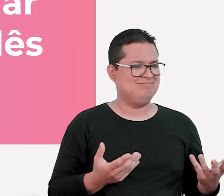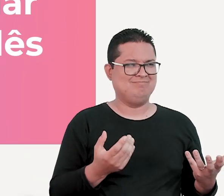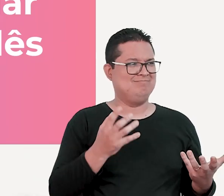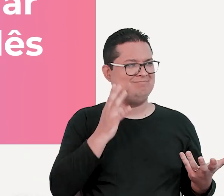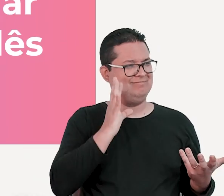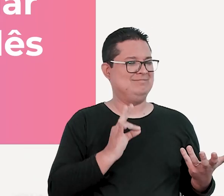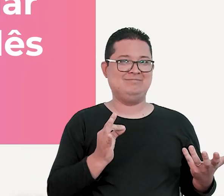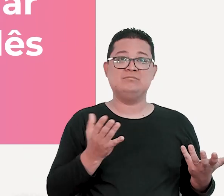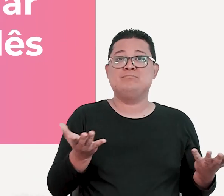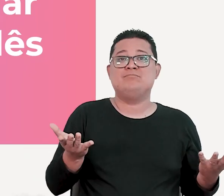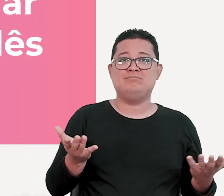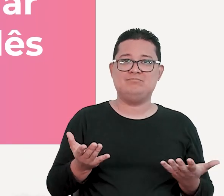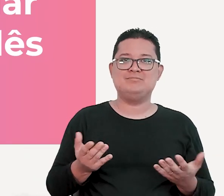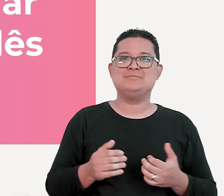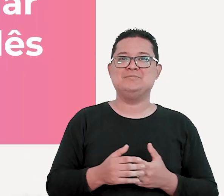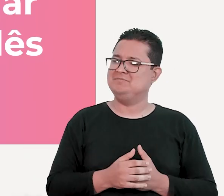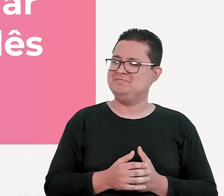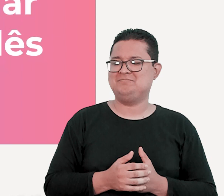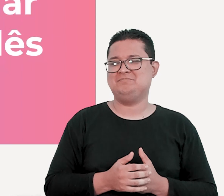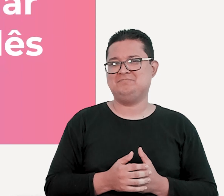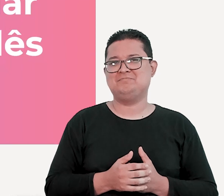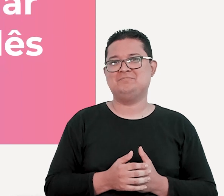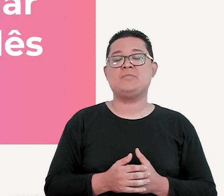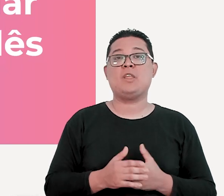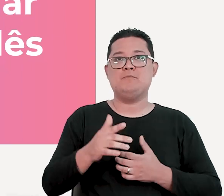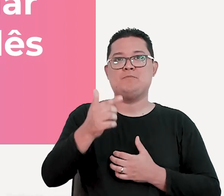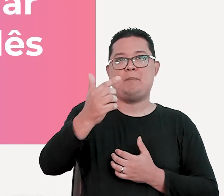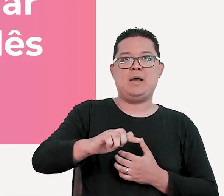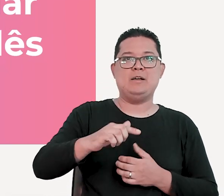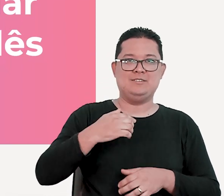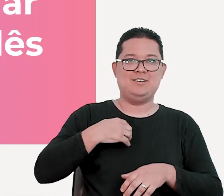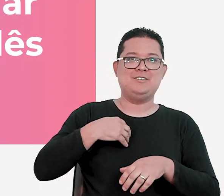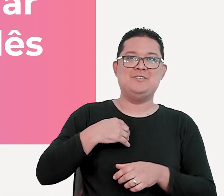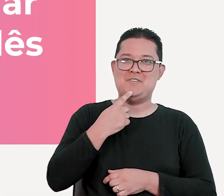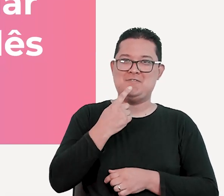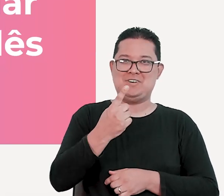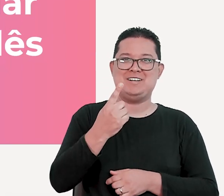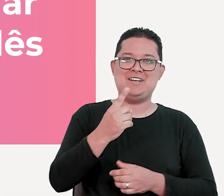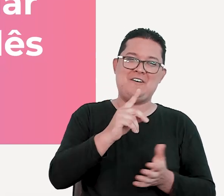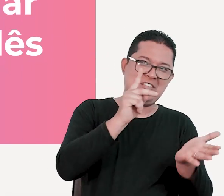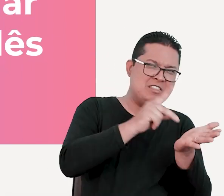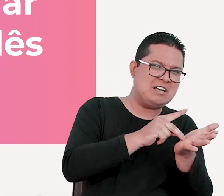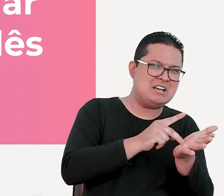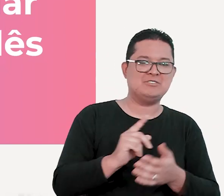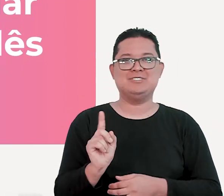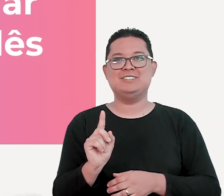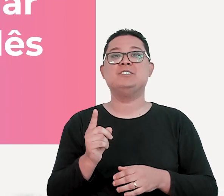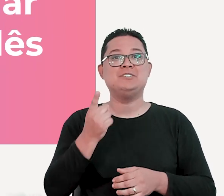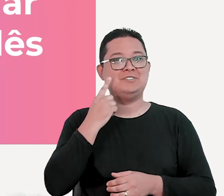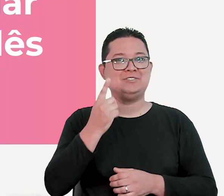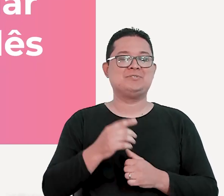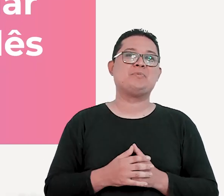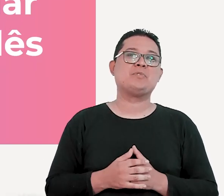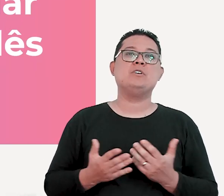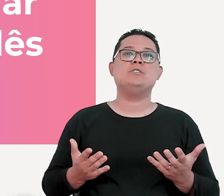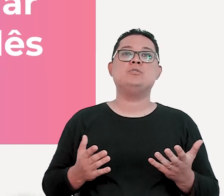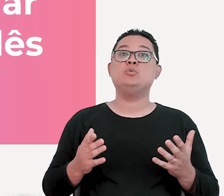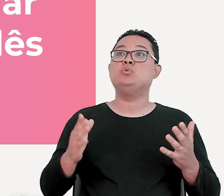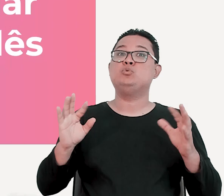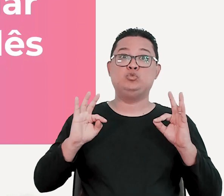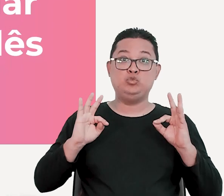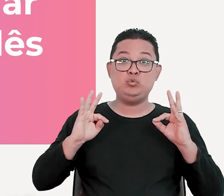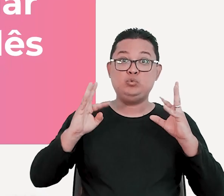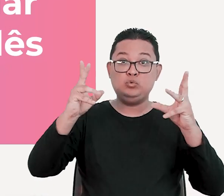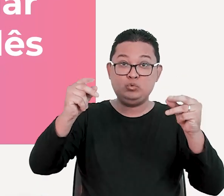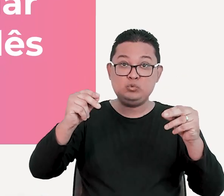também inclusivo. Outra coisa que eu queria falar sobre mitos e verdades, sobre trabalhar em inglês, não é todo mundo que